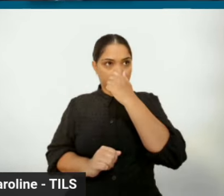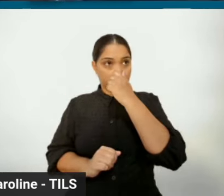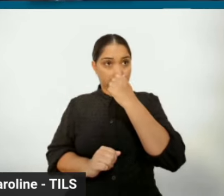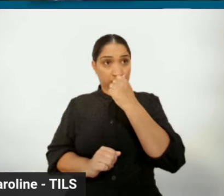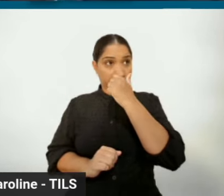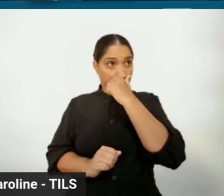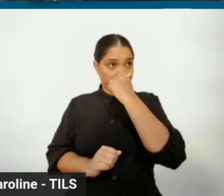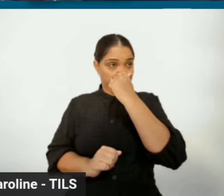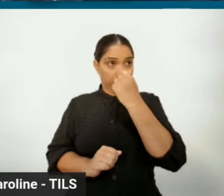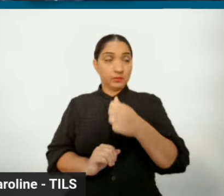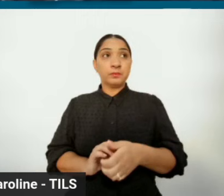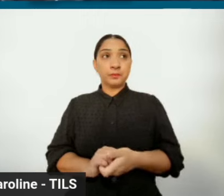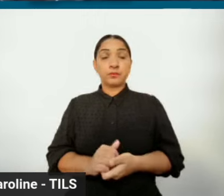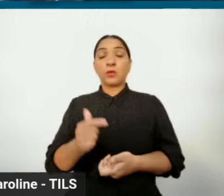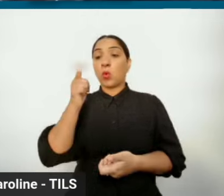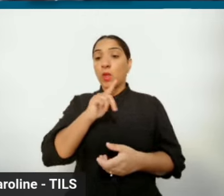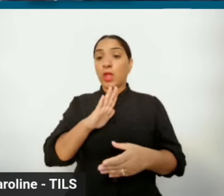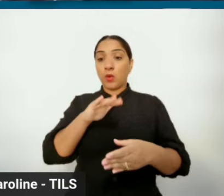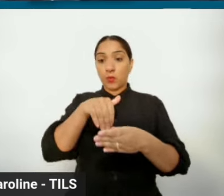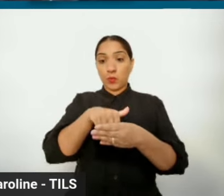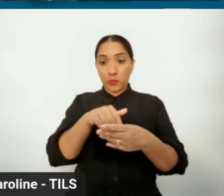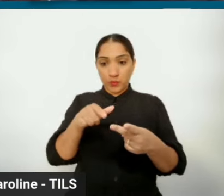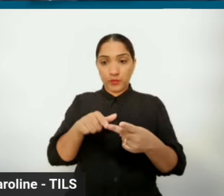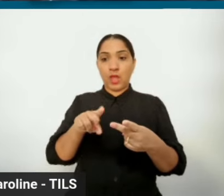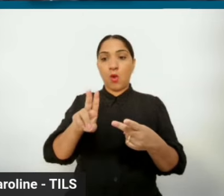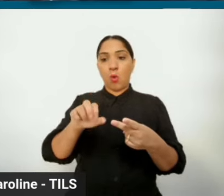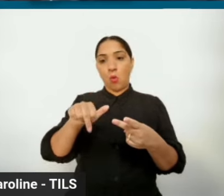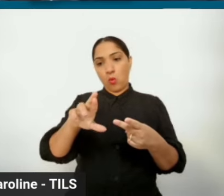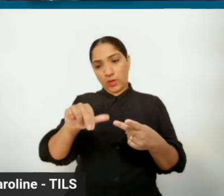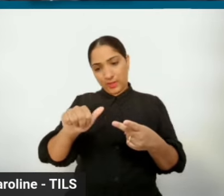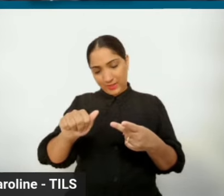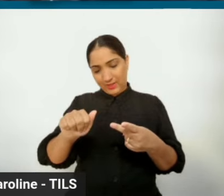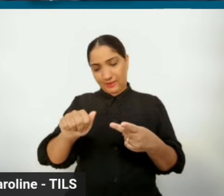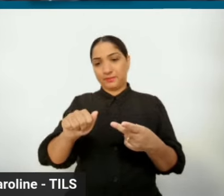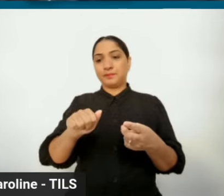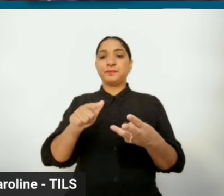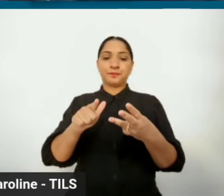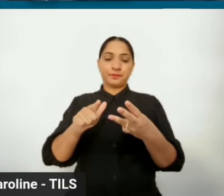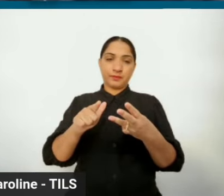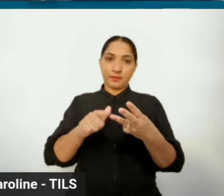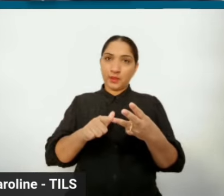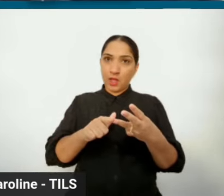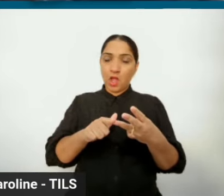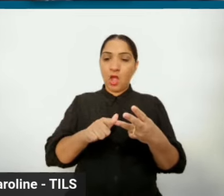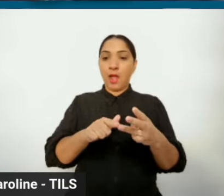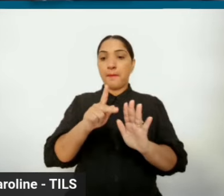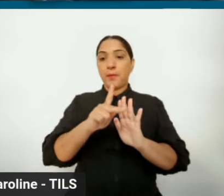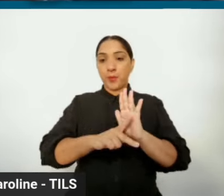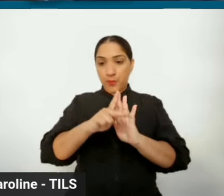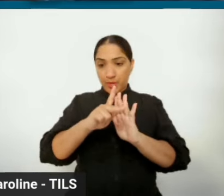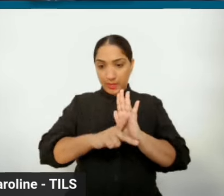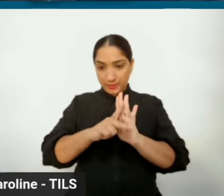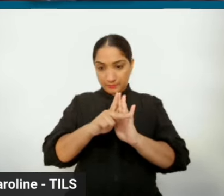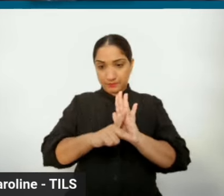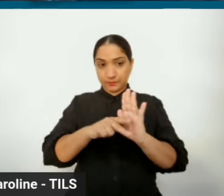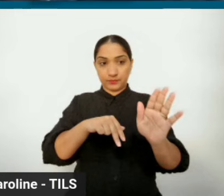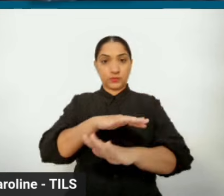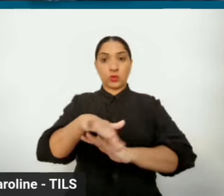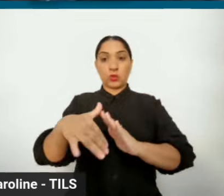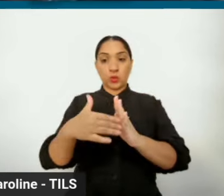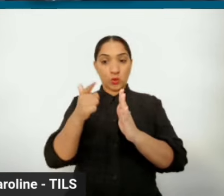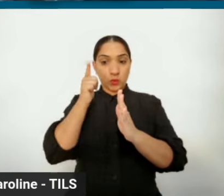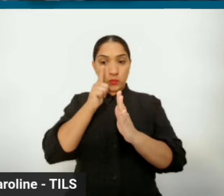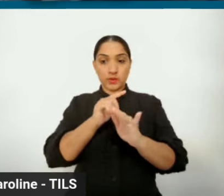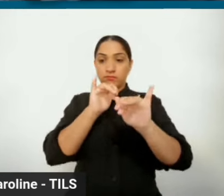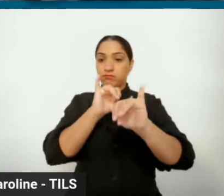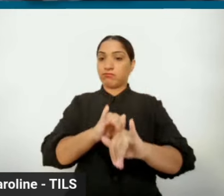eleitorais, à urna. Enfim, o material de votação, toda a propaganda eleitoral. O que nós temos que criar são as